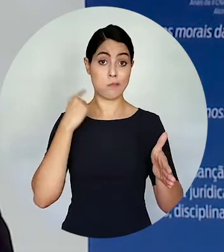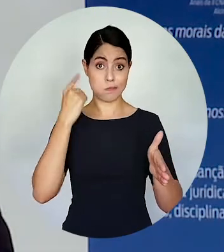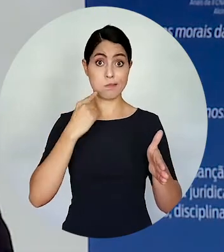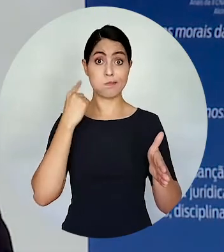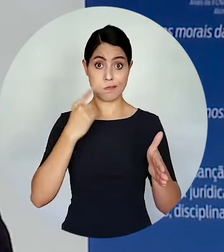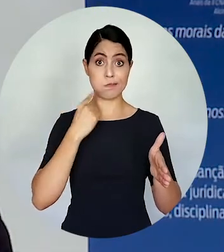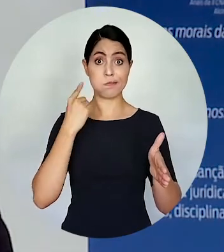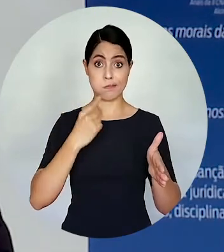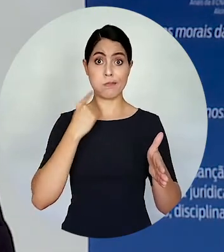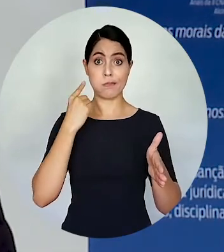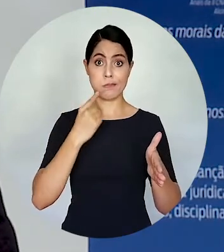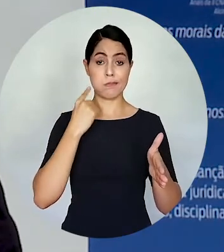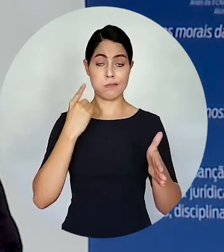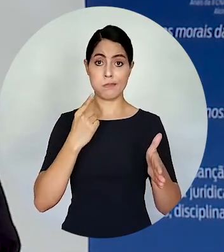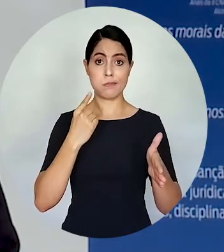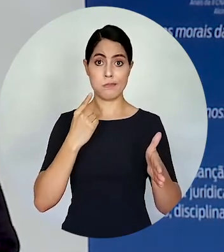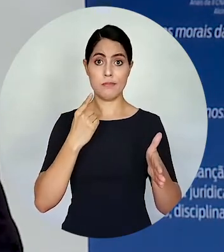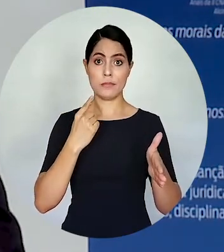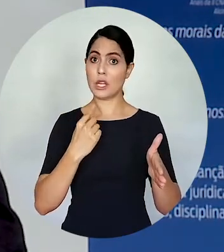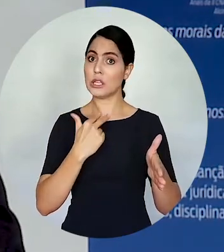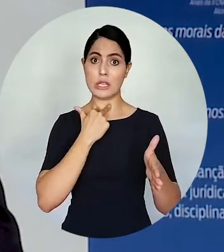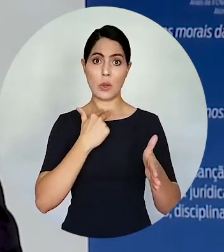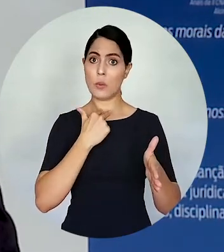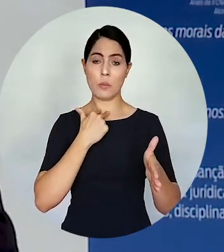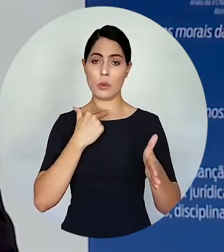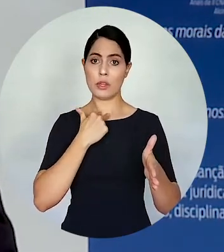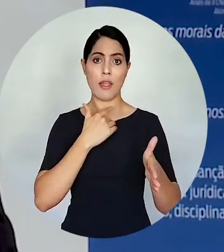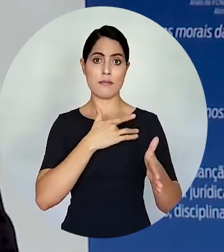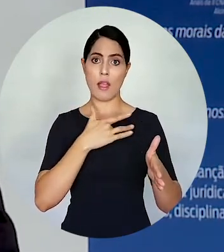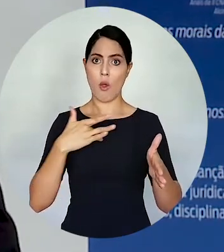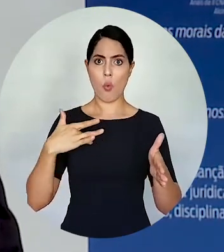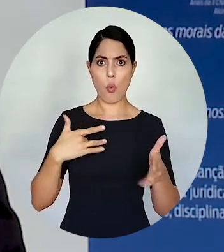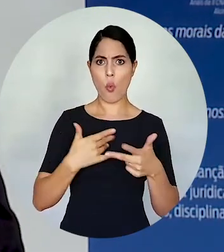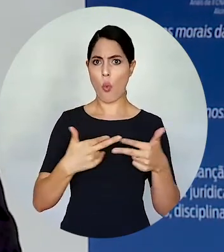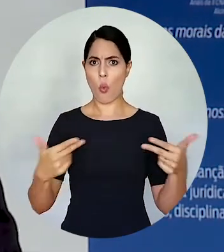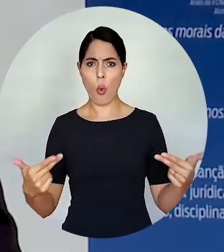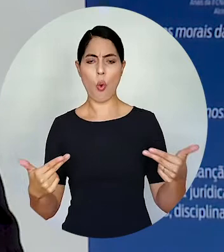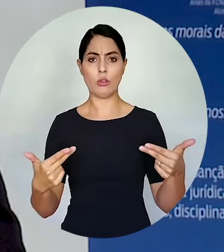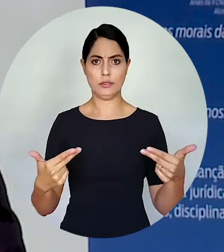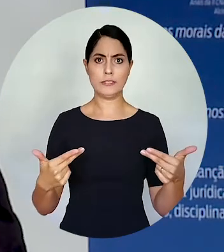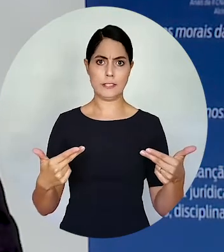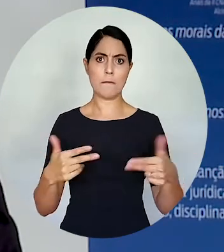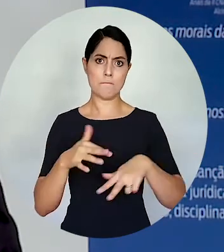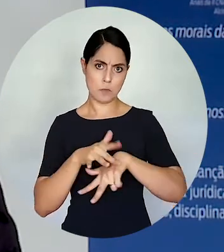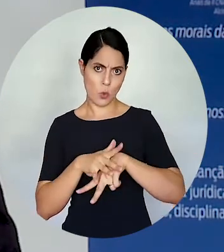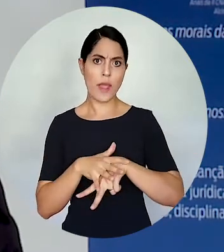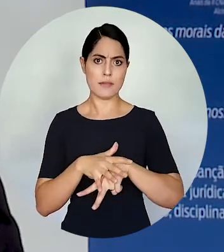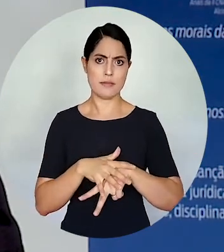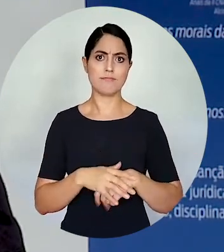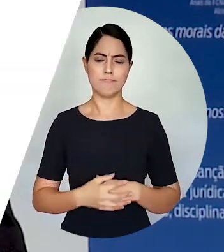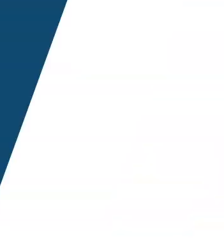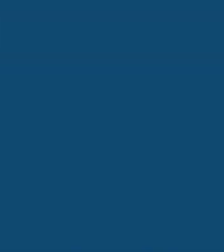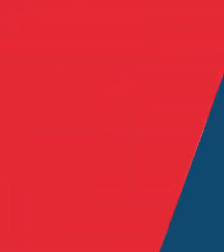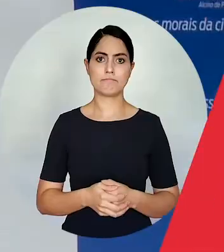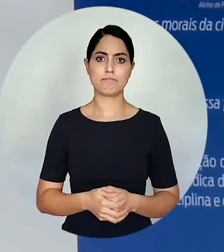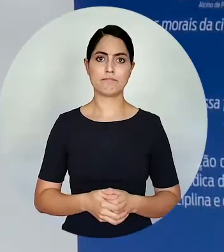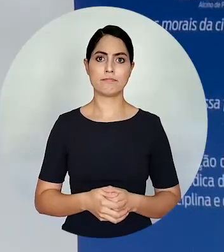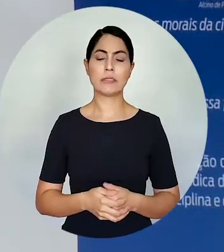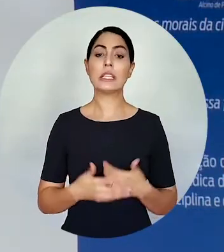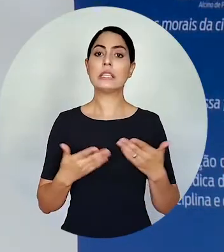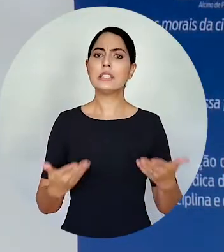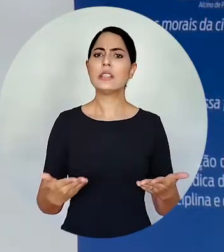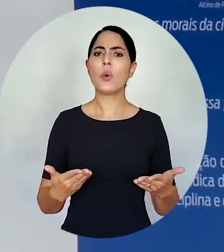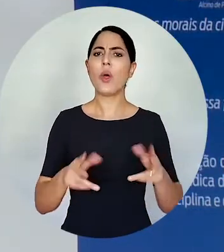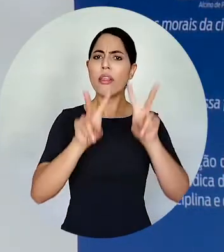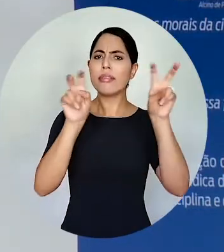advogado constituído nos autos não estiver em condições plenas de saúde, em função de enfermidades. Mudando